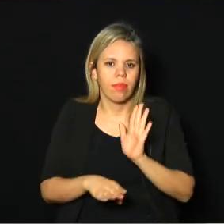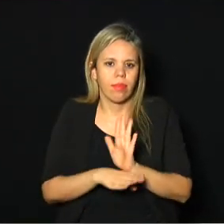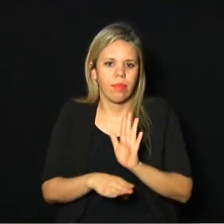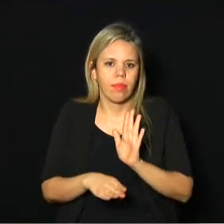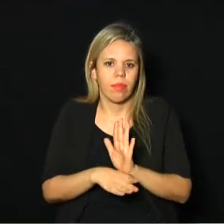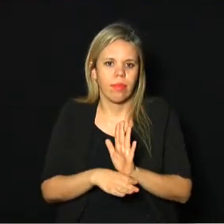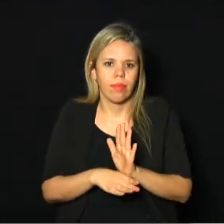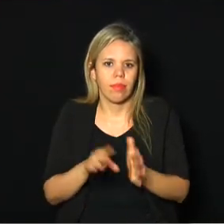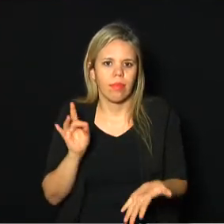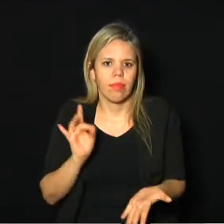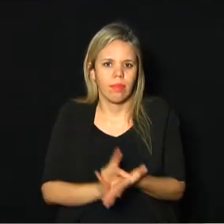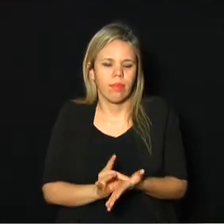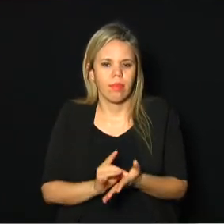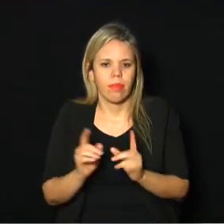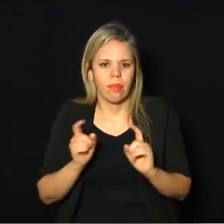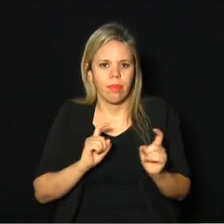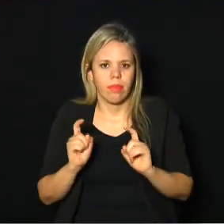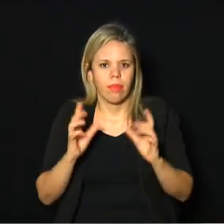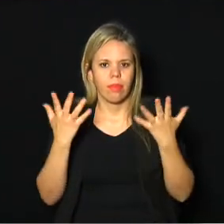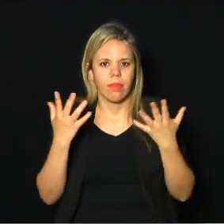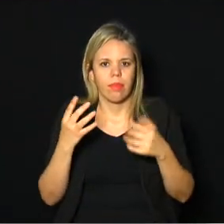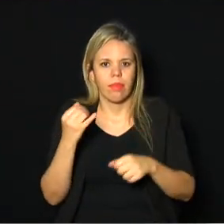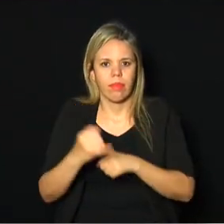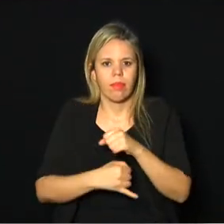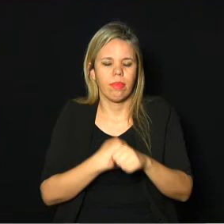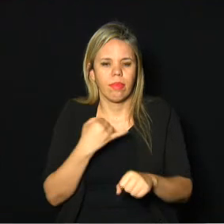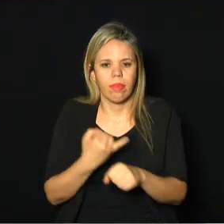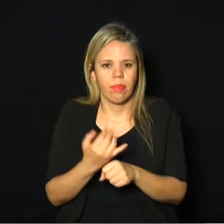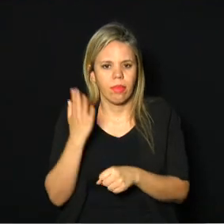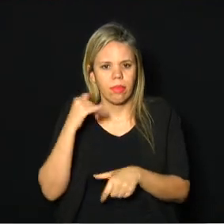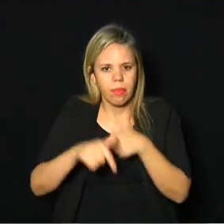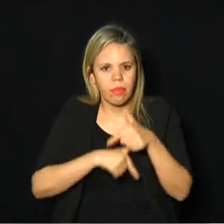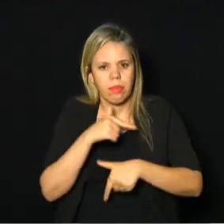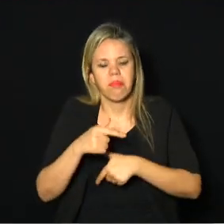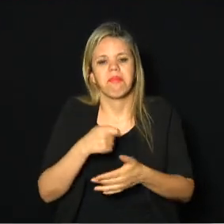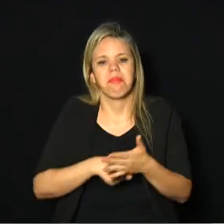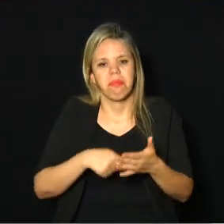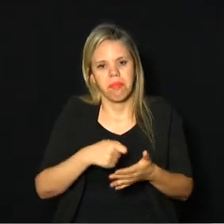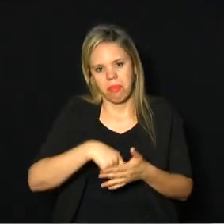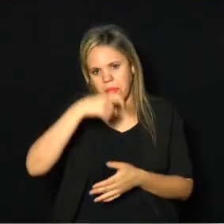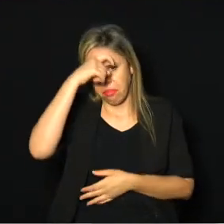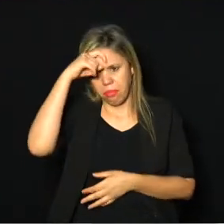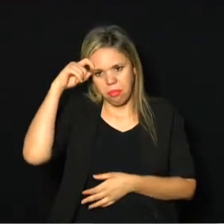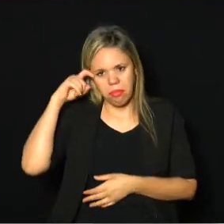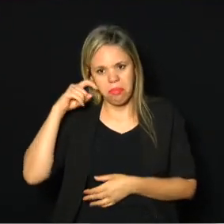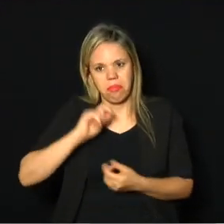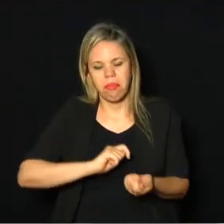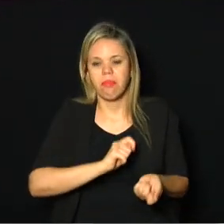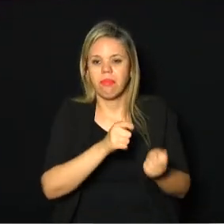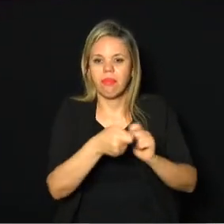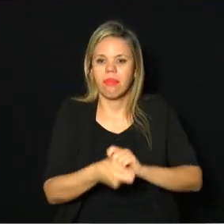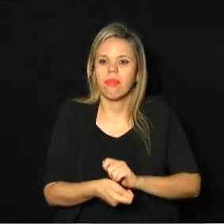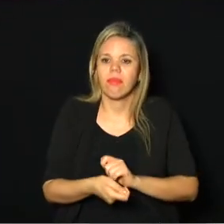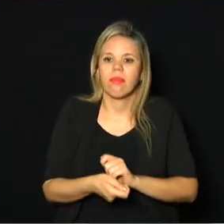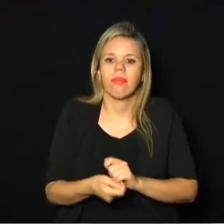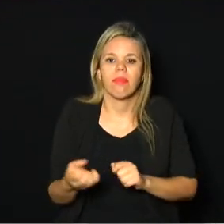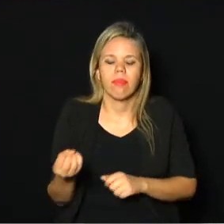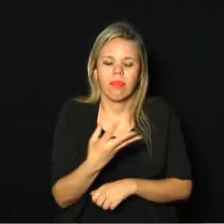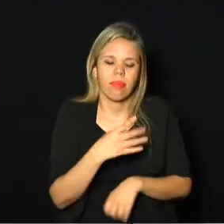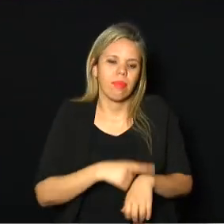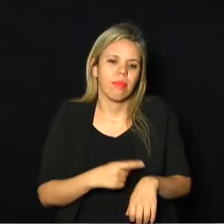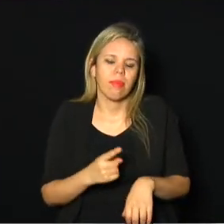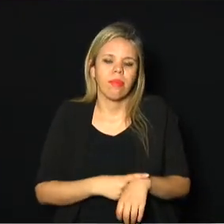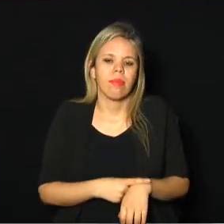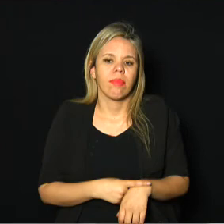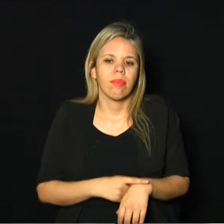a realização desse evento virtual, e eu sei que estão trabalhando bastante aí para a adaptação desse novo momento,